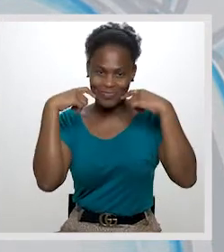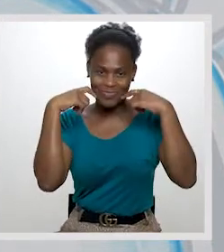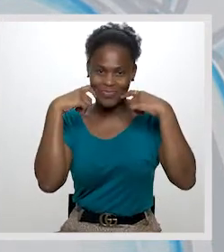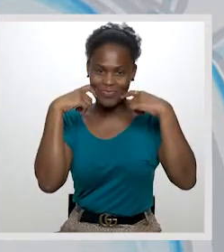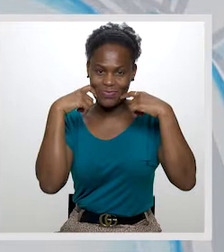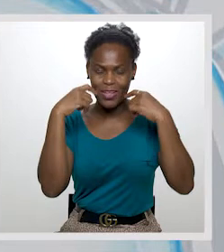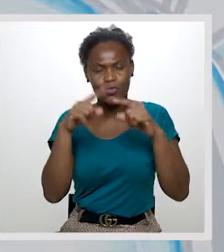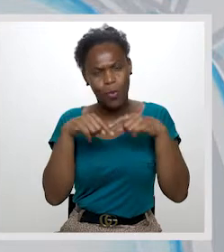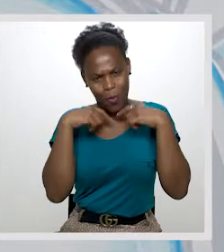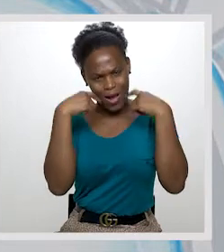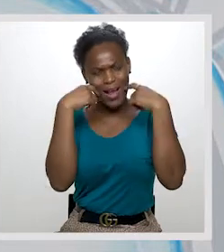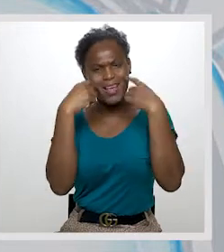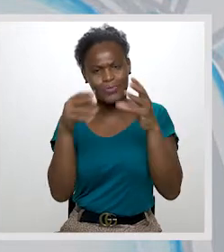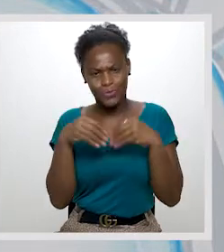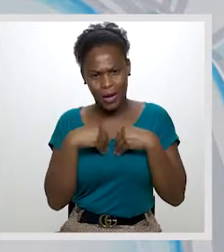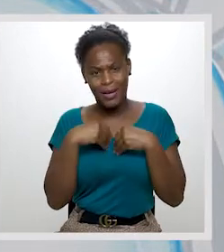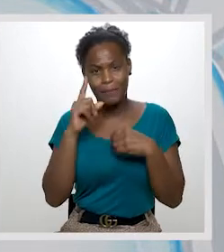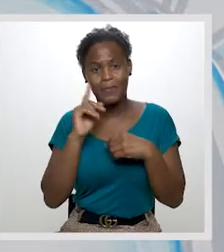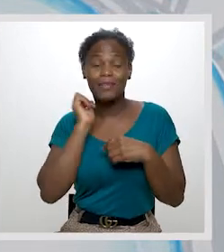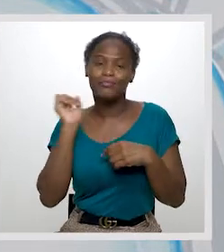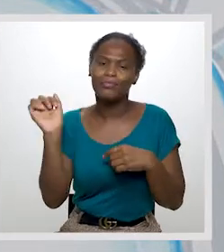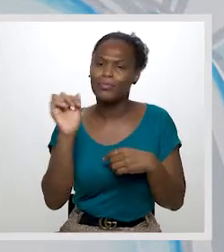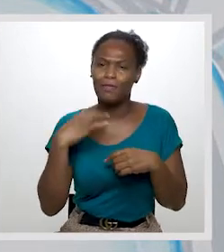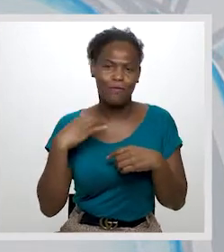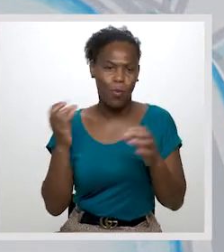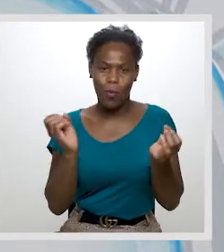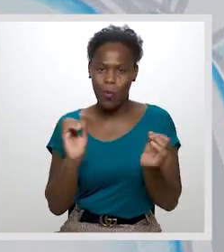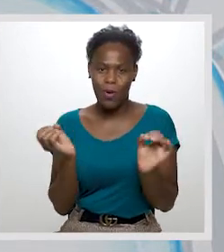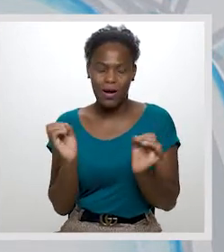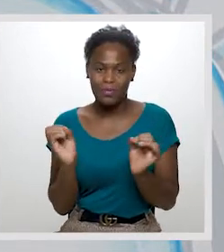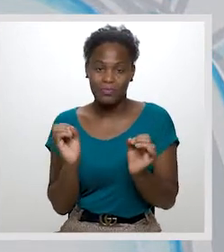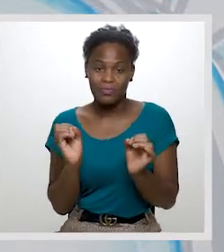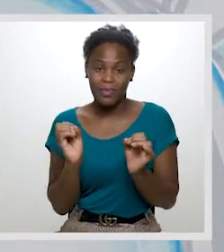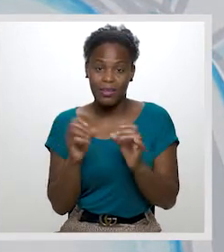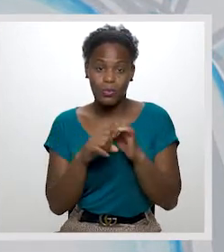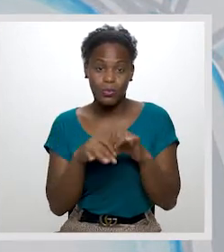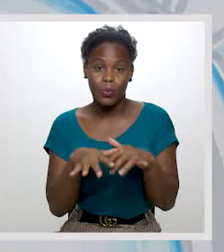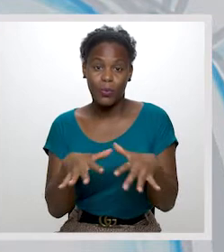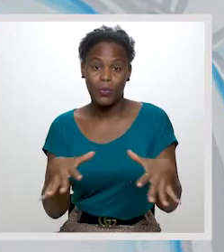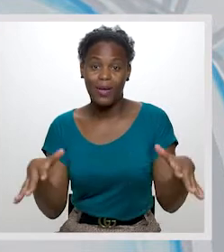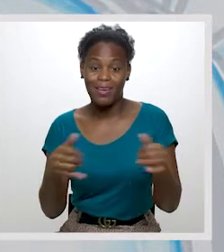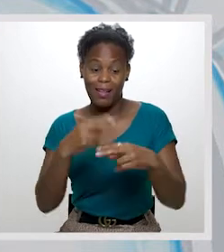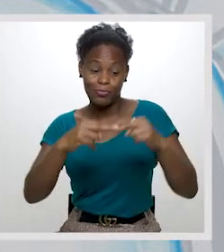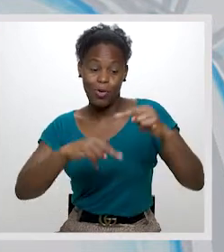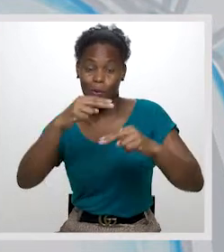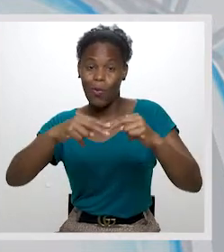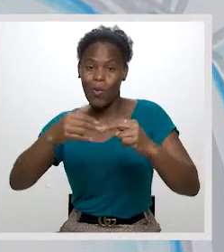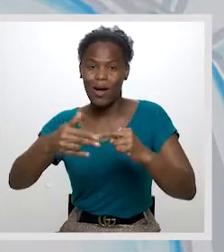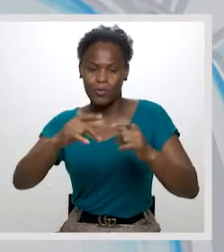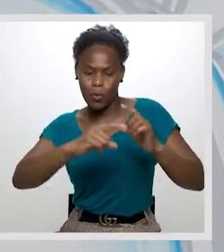sorriem. Sorriem, tolerantes, a criada involuntária. Alastra a grande